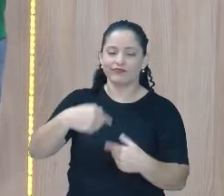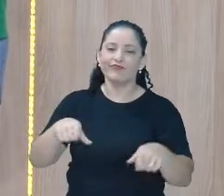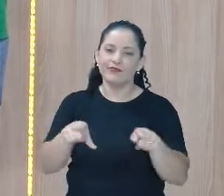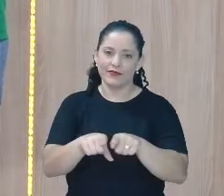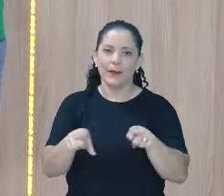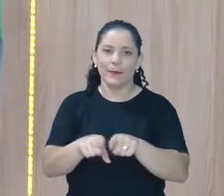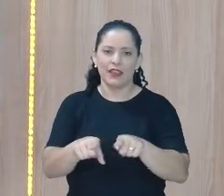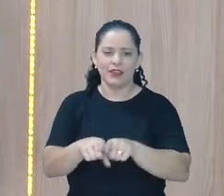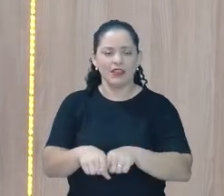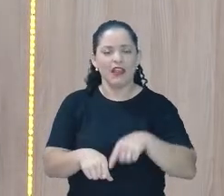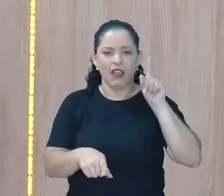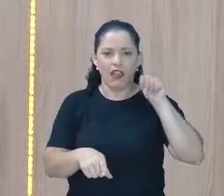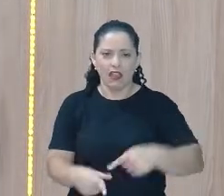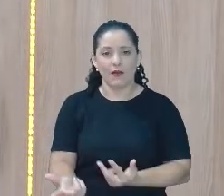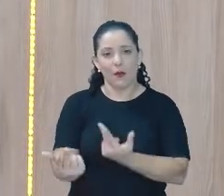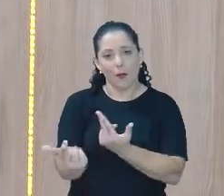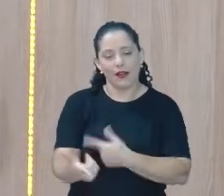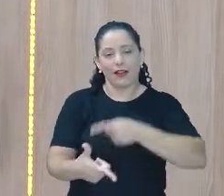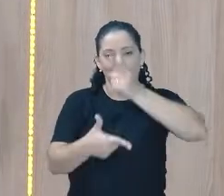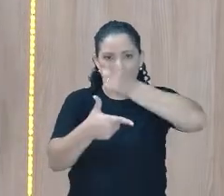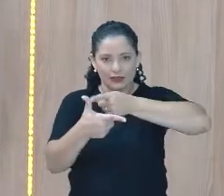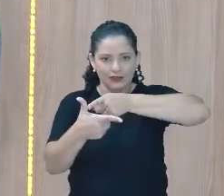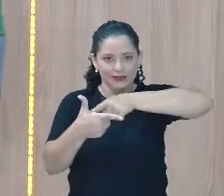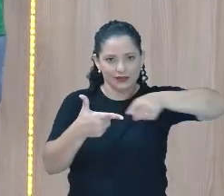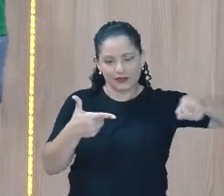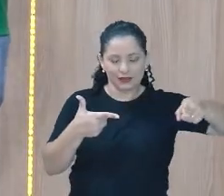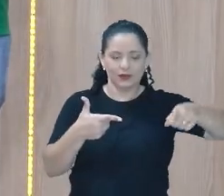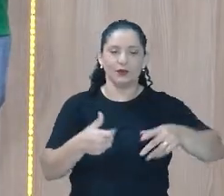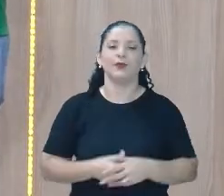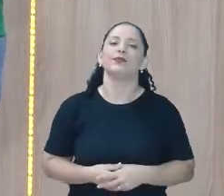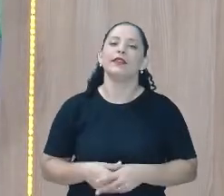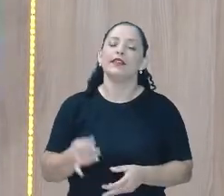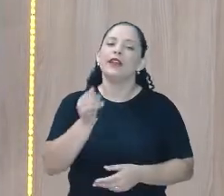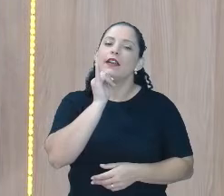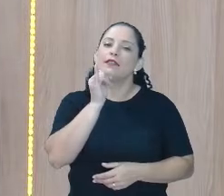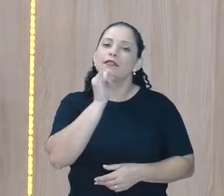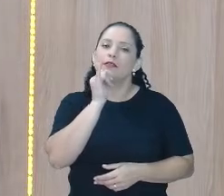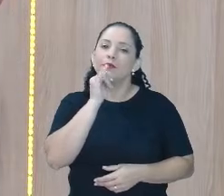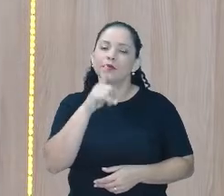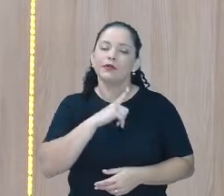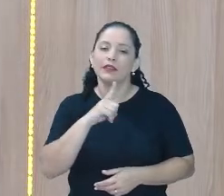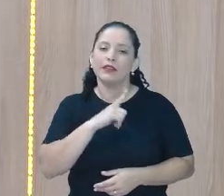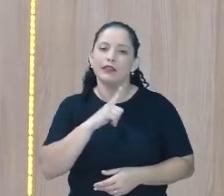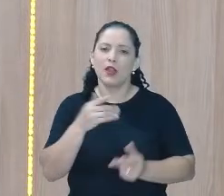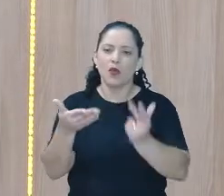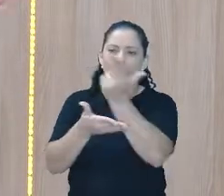fração. Quando a gente fala de uma parte de um todo, certo? Eu vou pegar aí uma